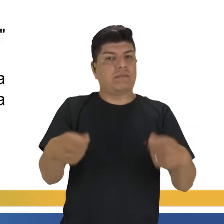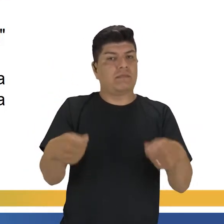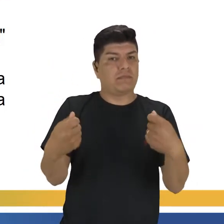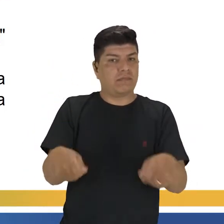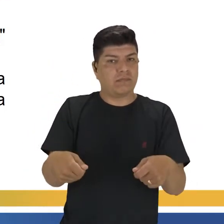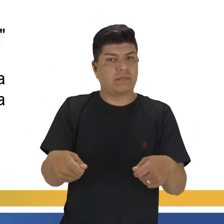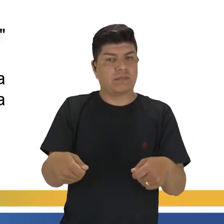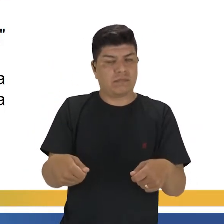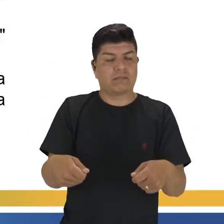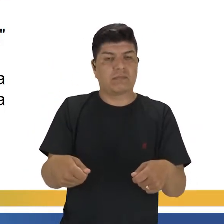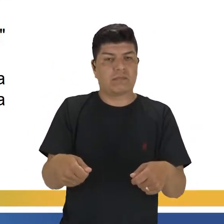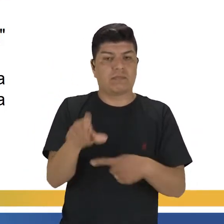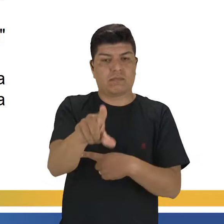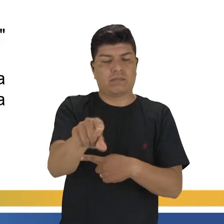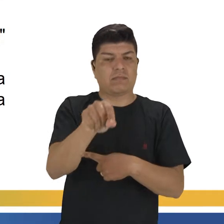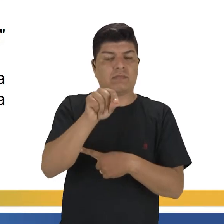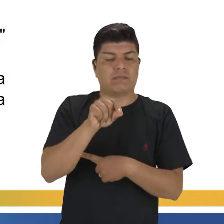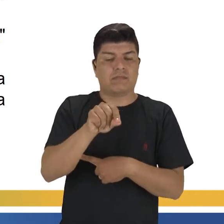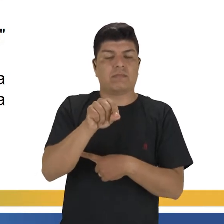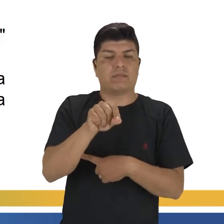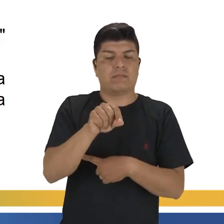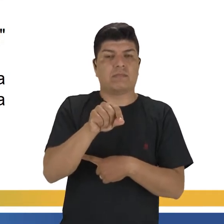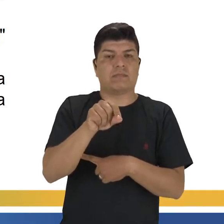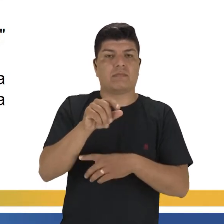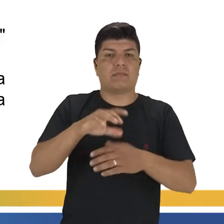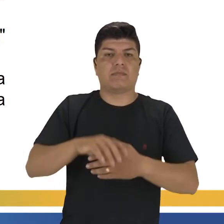de eleger